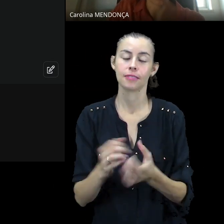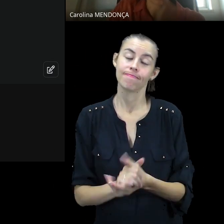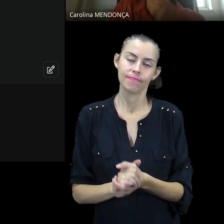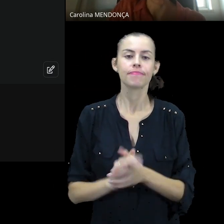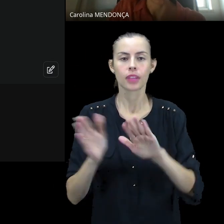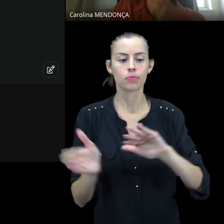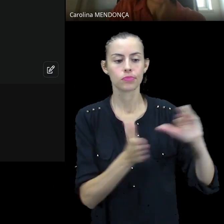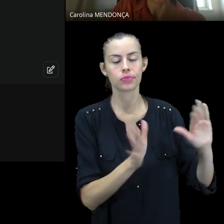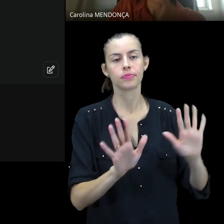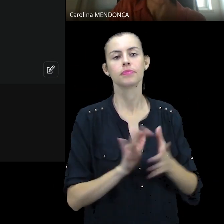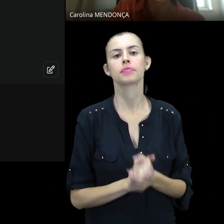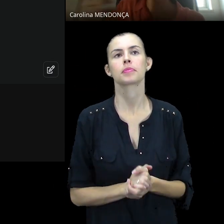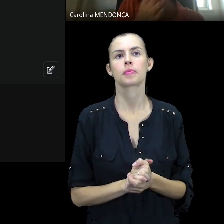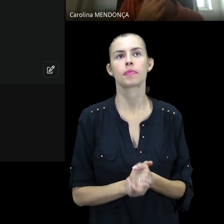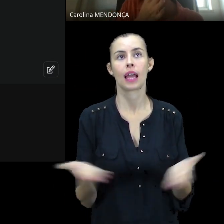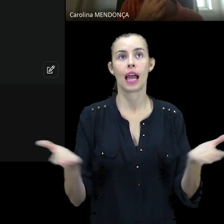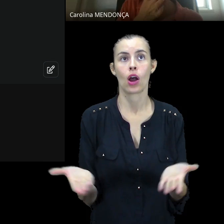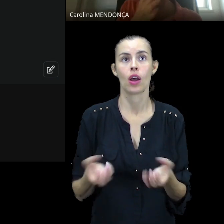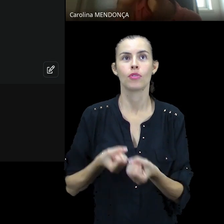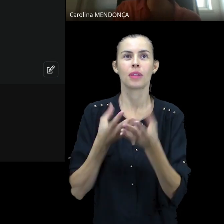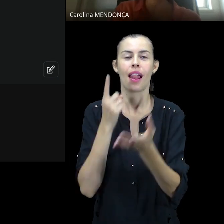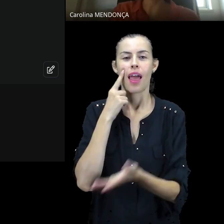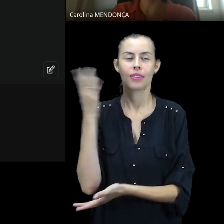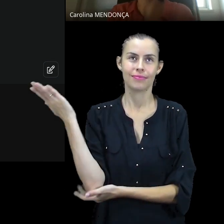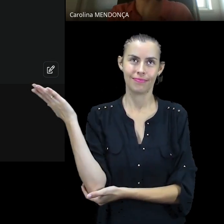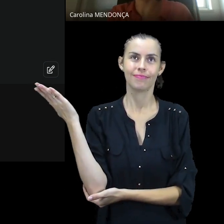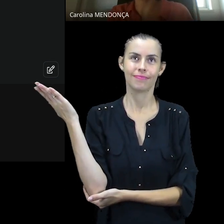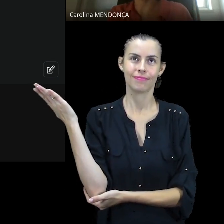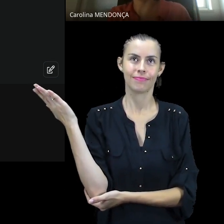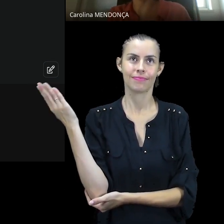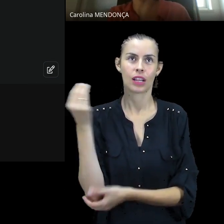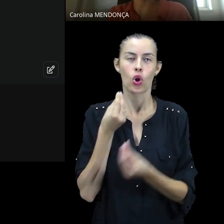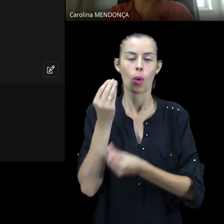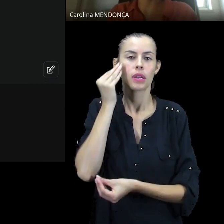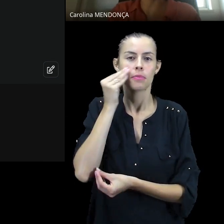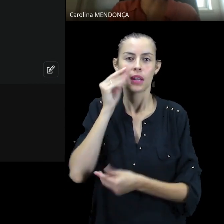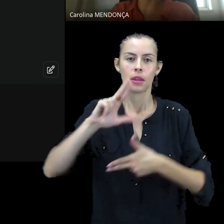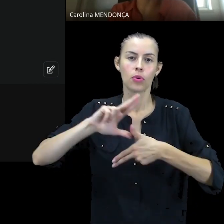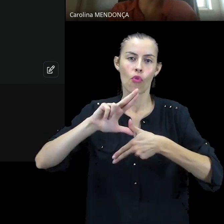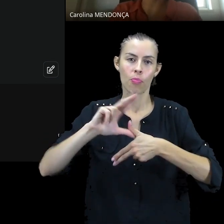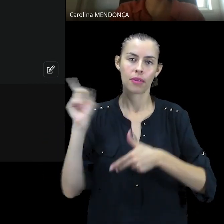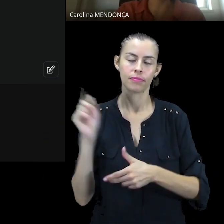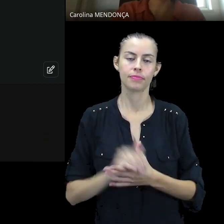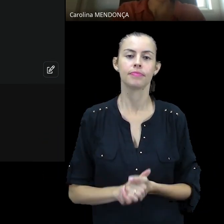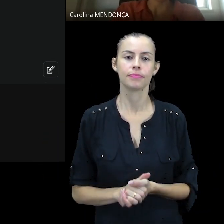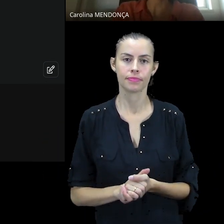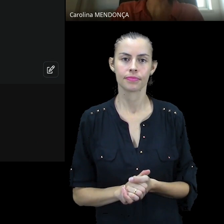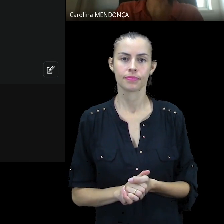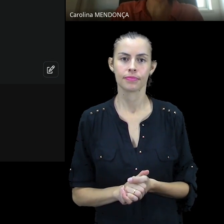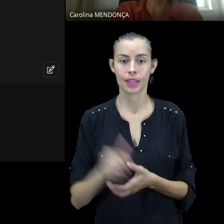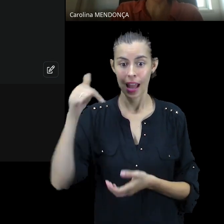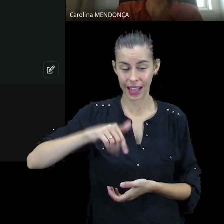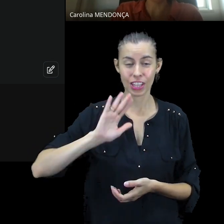estudantes. E aí a gente vai para a experiência da UFBA. Como eu tinha falado com a Heloísa, e mandei as resoluções, a